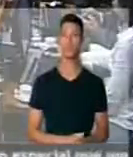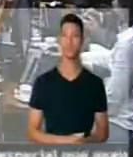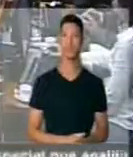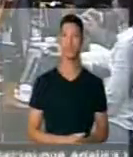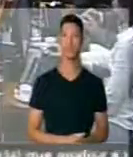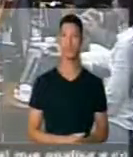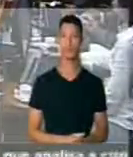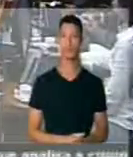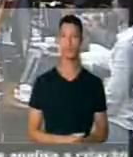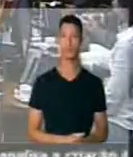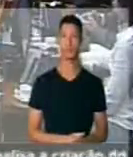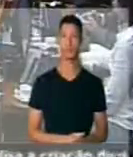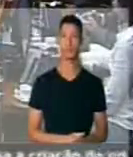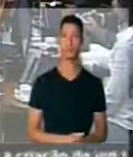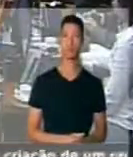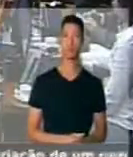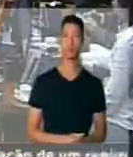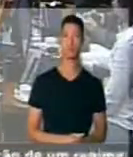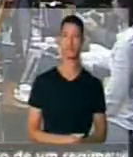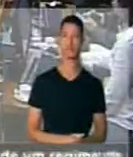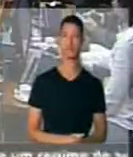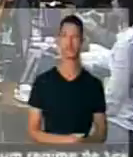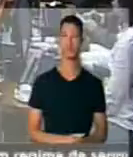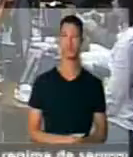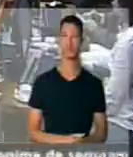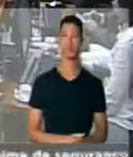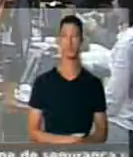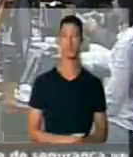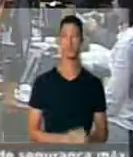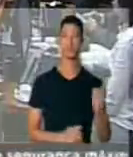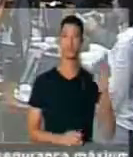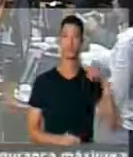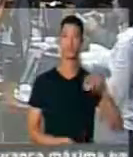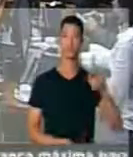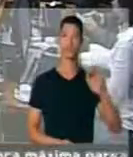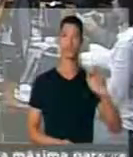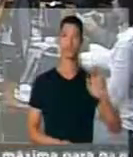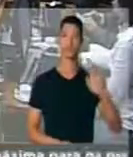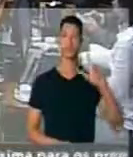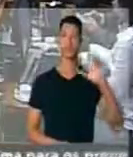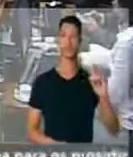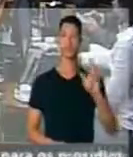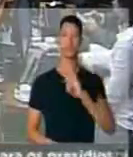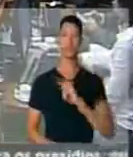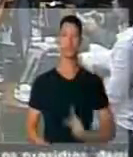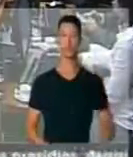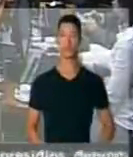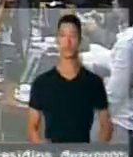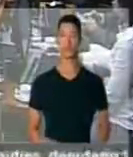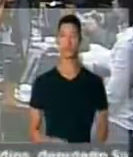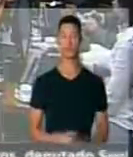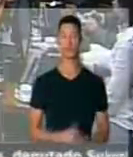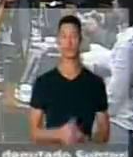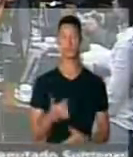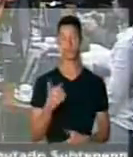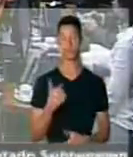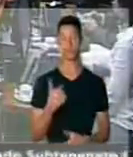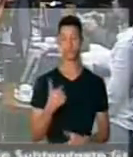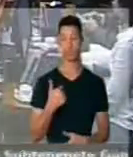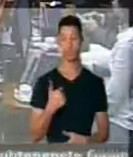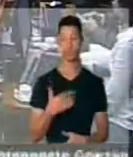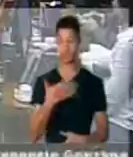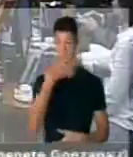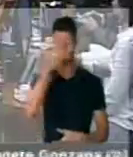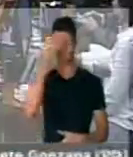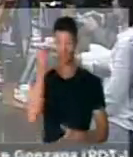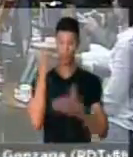Muito obrigado, nobre deputado, delegado Edson Moreira. Um minuto, Paulo Foleto. Presidente Manato, eu até